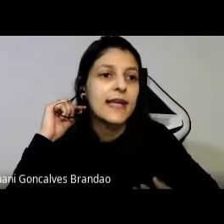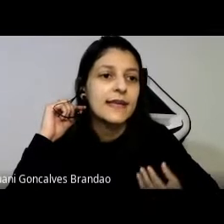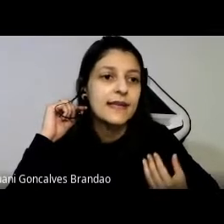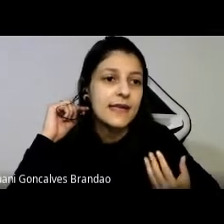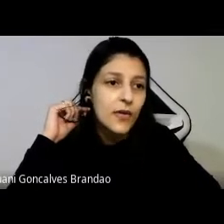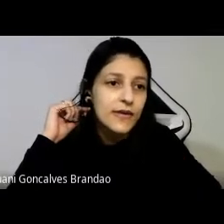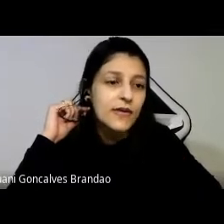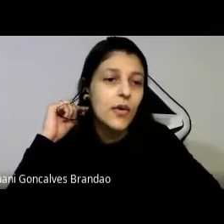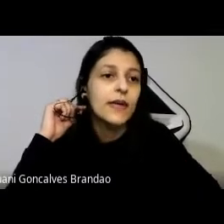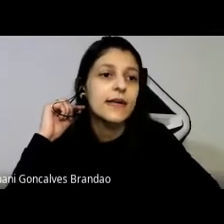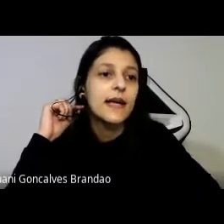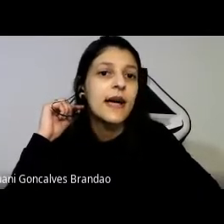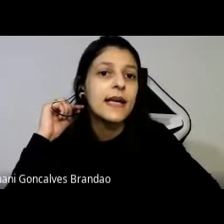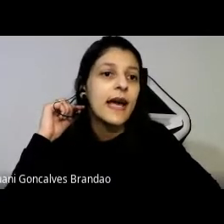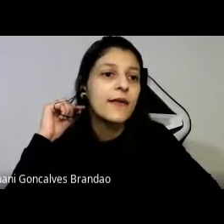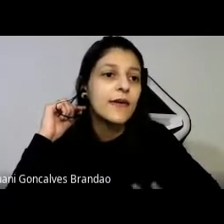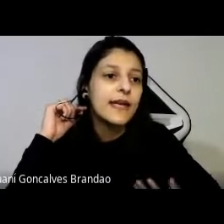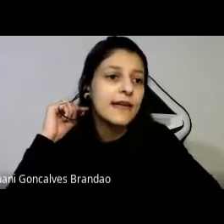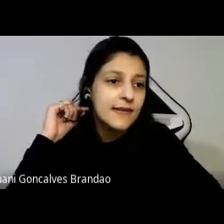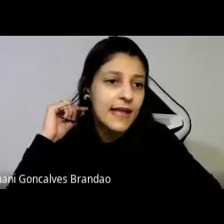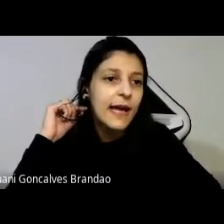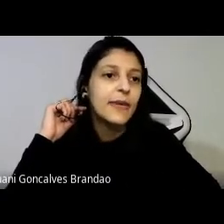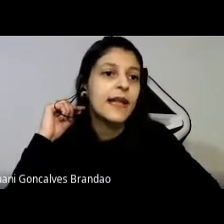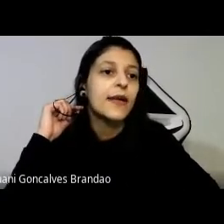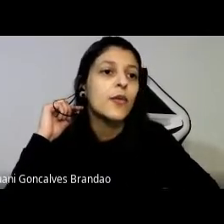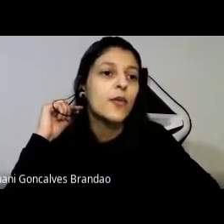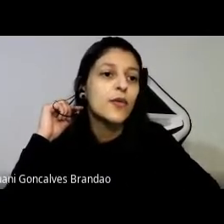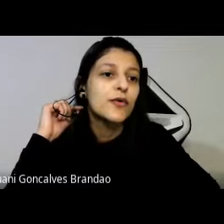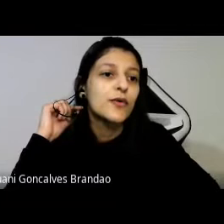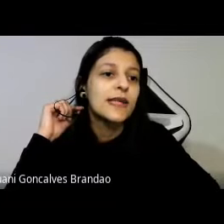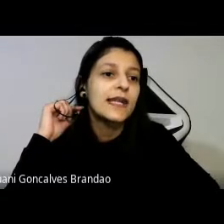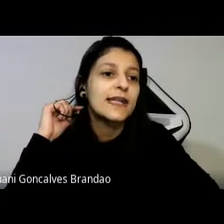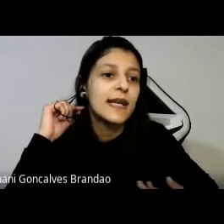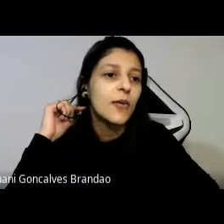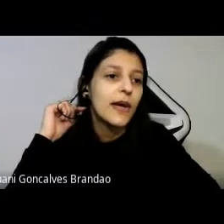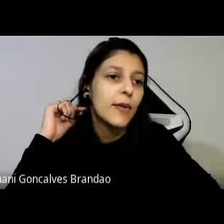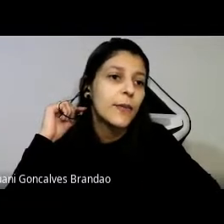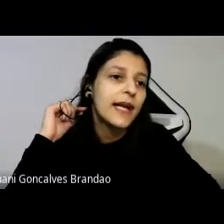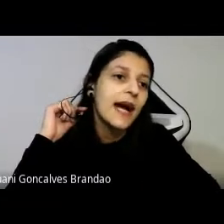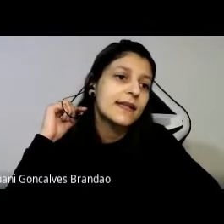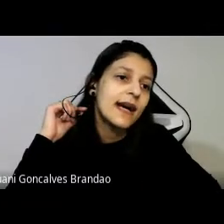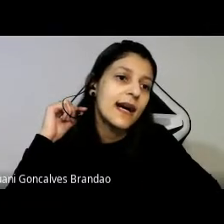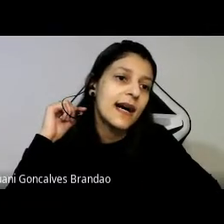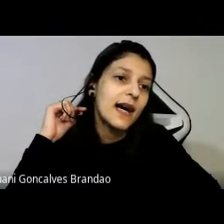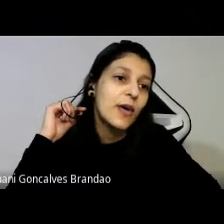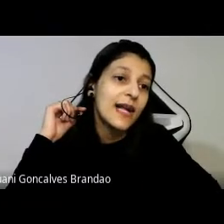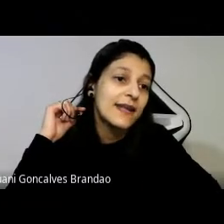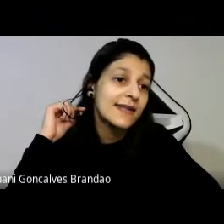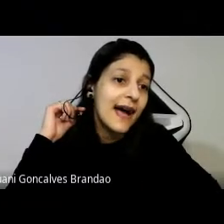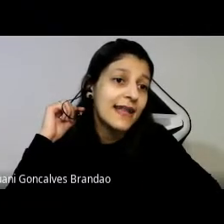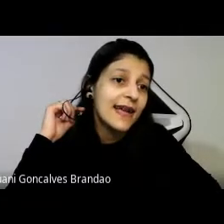né, nessas questões históricas, e aí você lembra, né, que os surdos eles eram obrigados